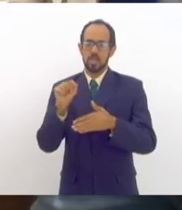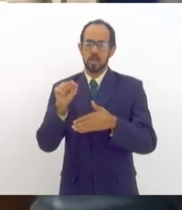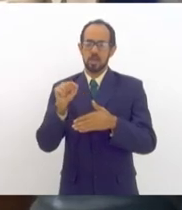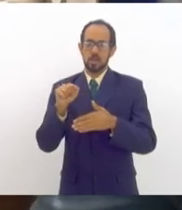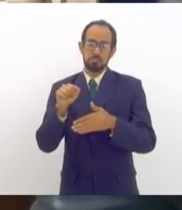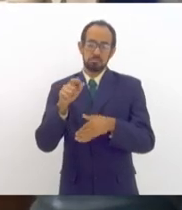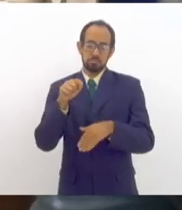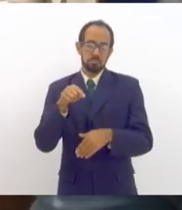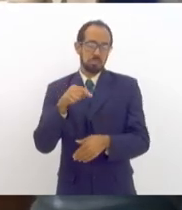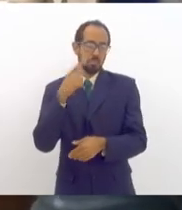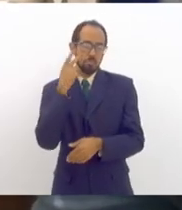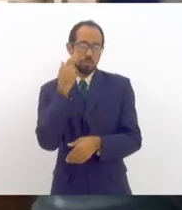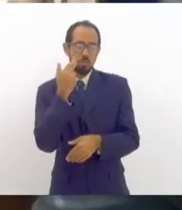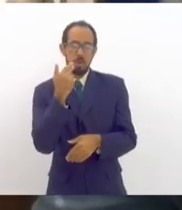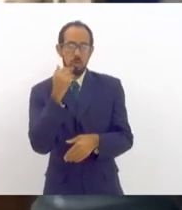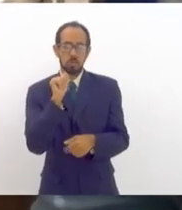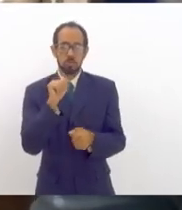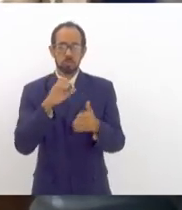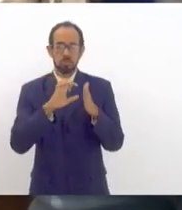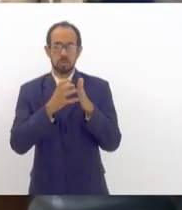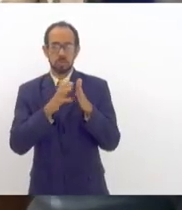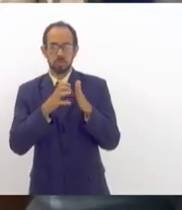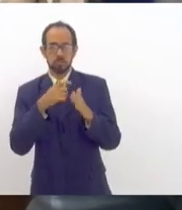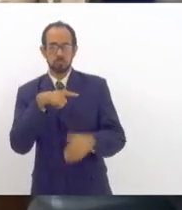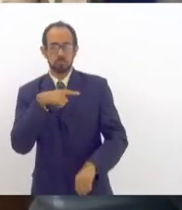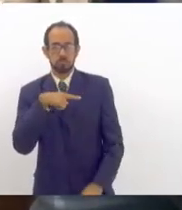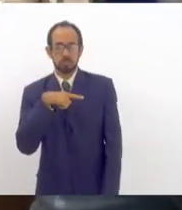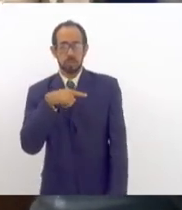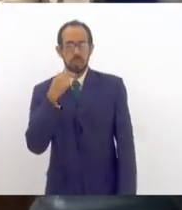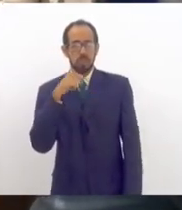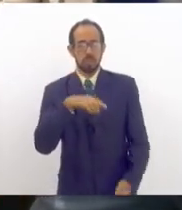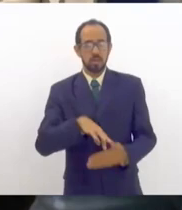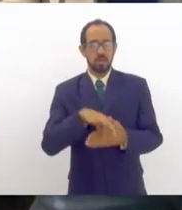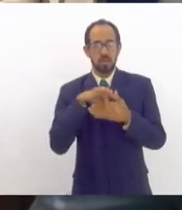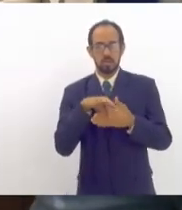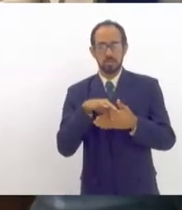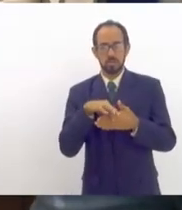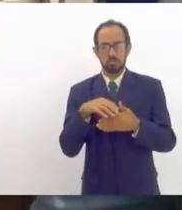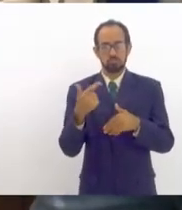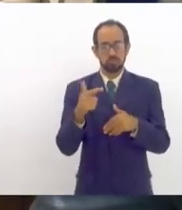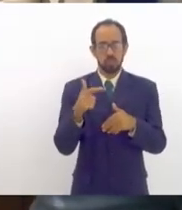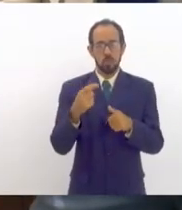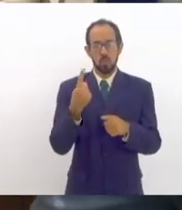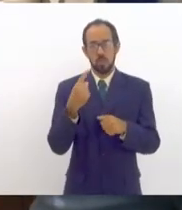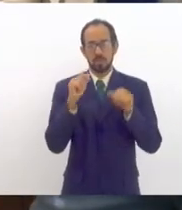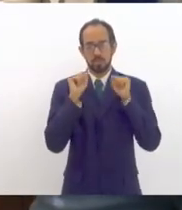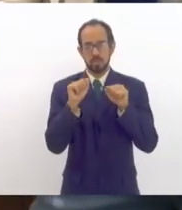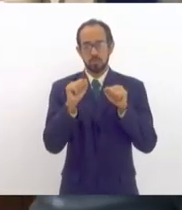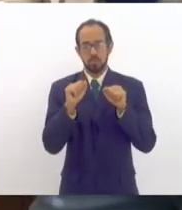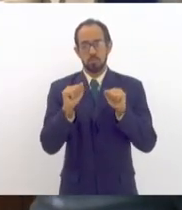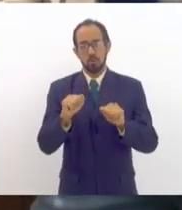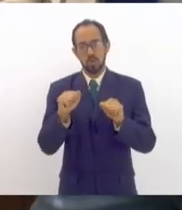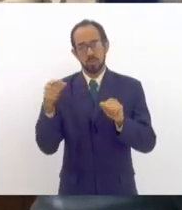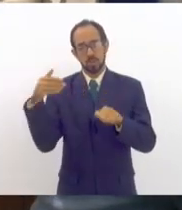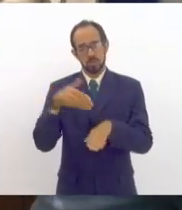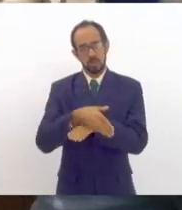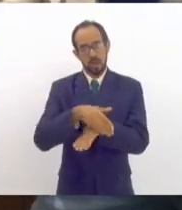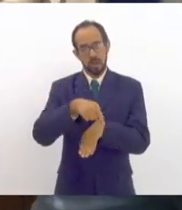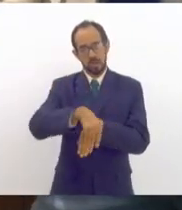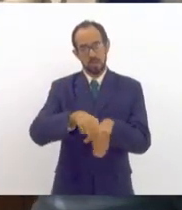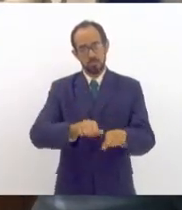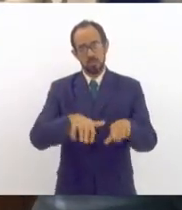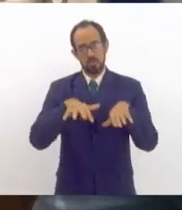também os partidos terem liderança o assessor não puder não tem um assessor que possa haver em plenário eu acho que